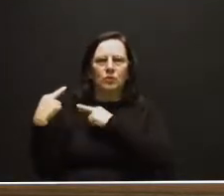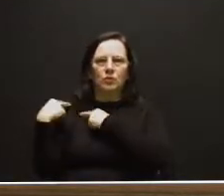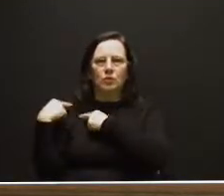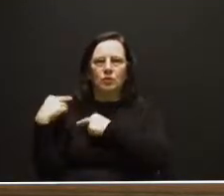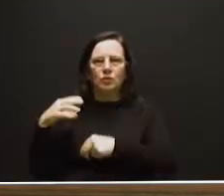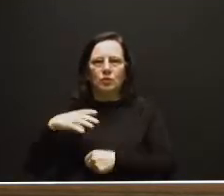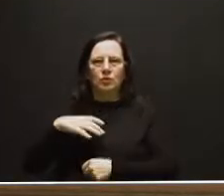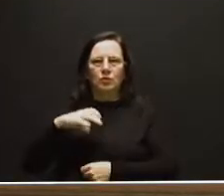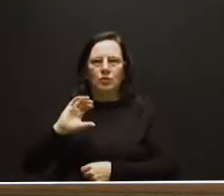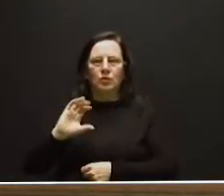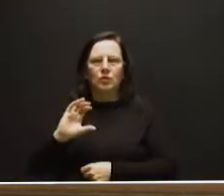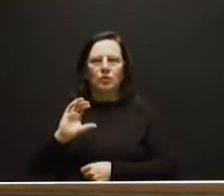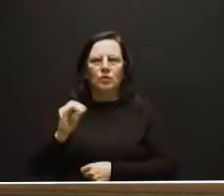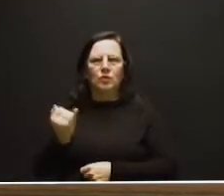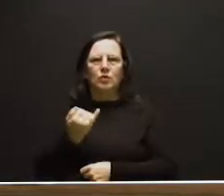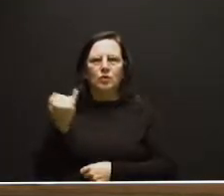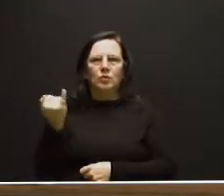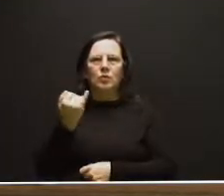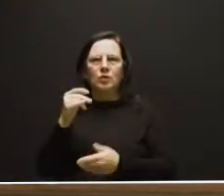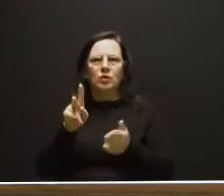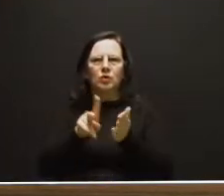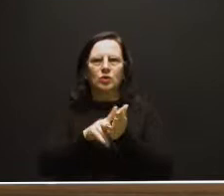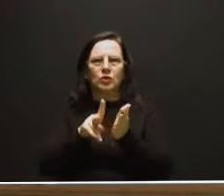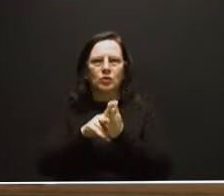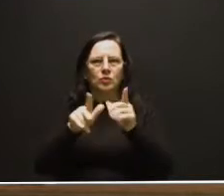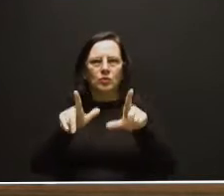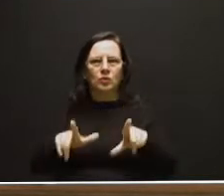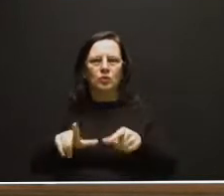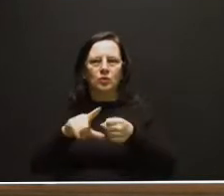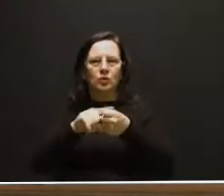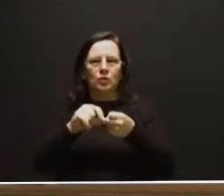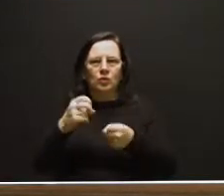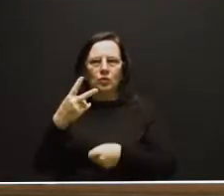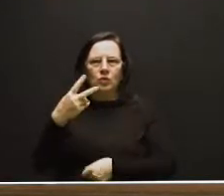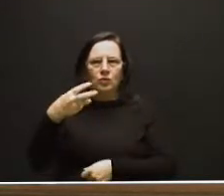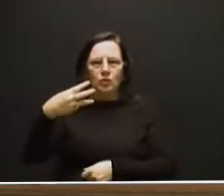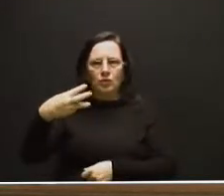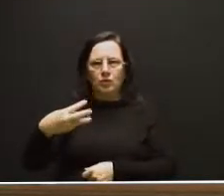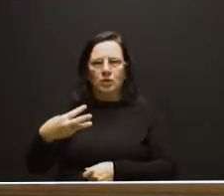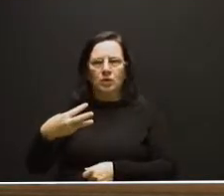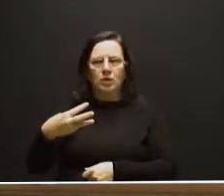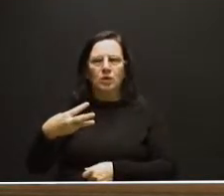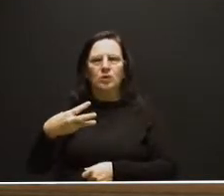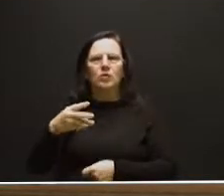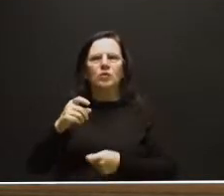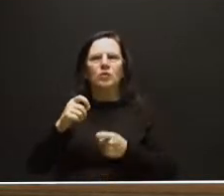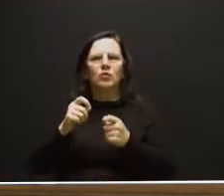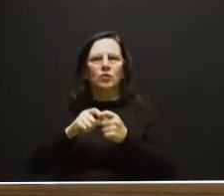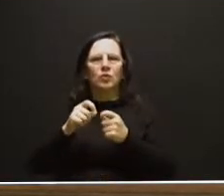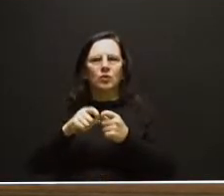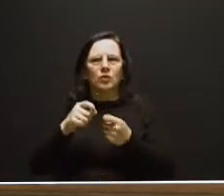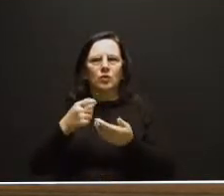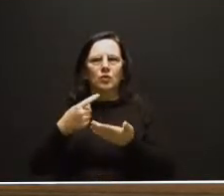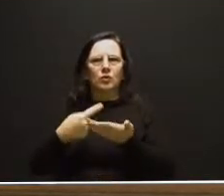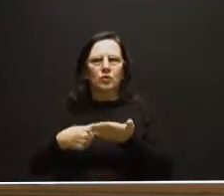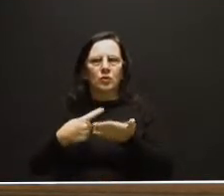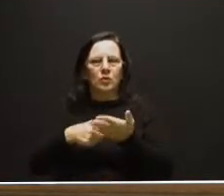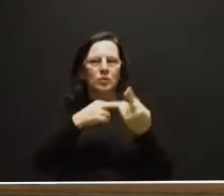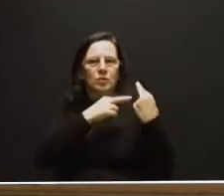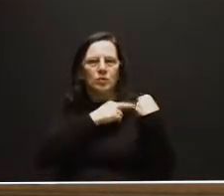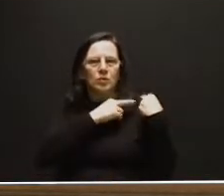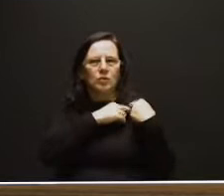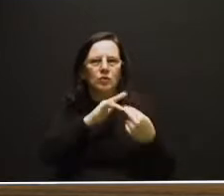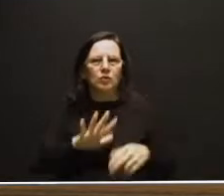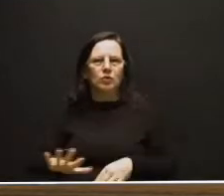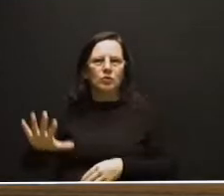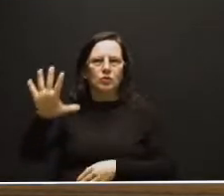legislar sobre assuntos de interesse local no artigo 23 define como competência comum da união estados do distrito federal